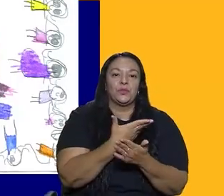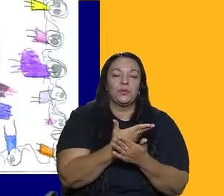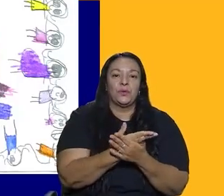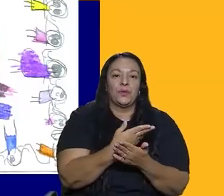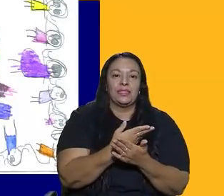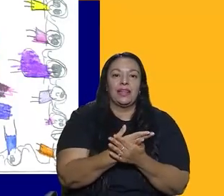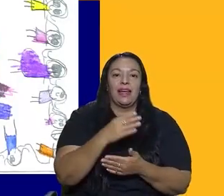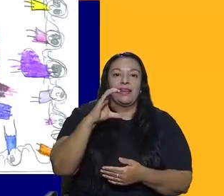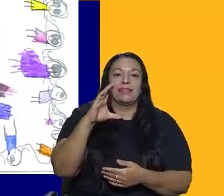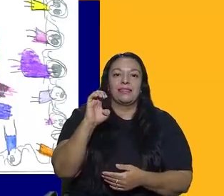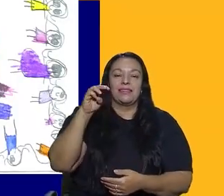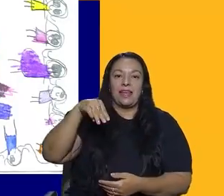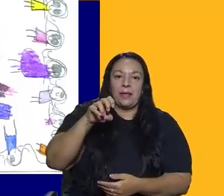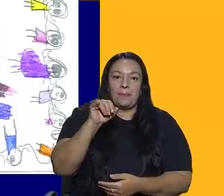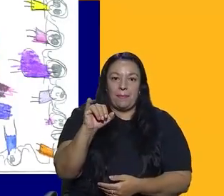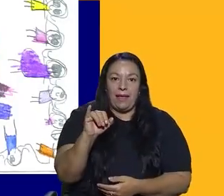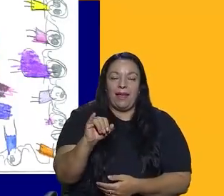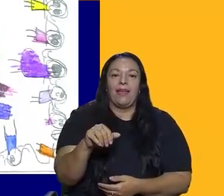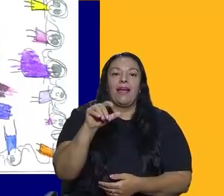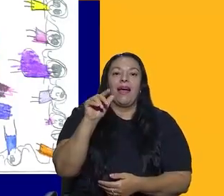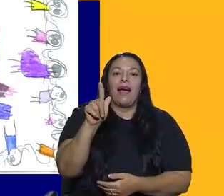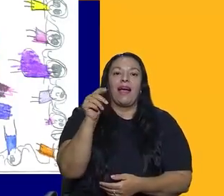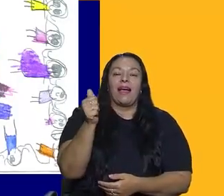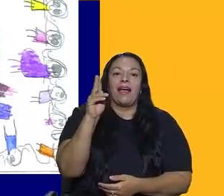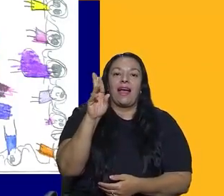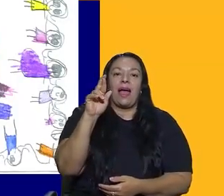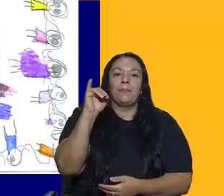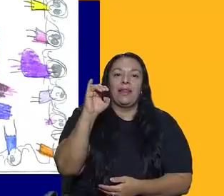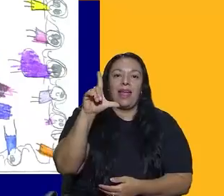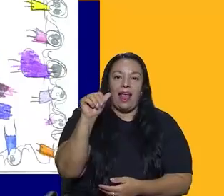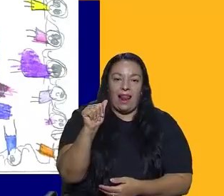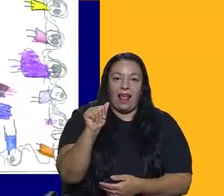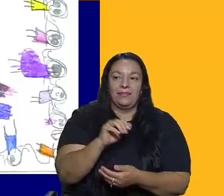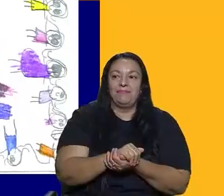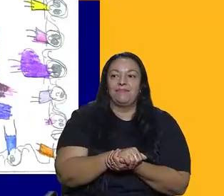na CEMEI Gabriela Almeida Aristimunho.